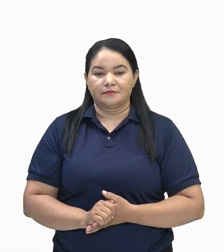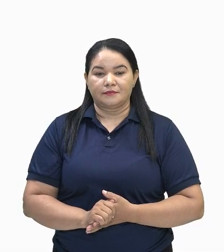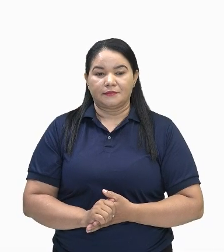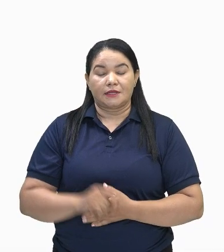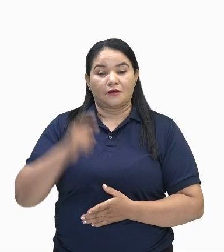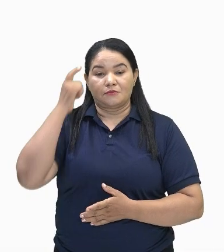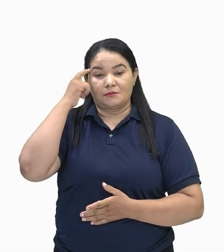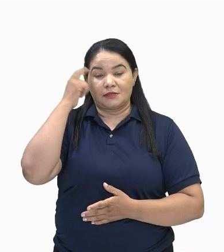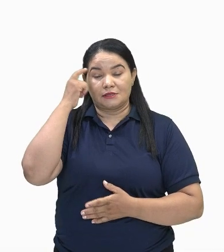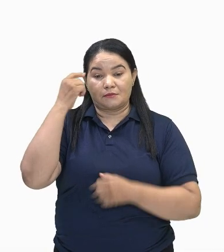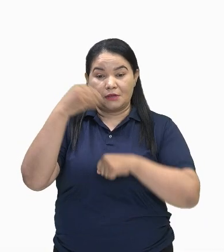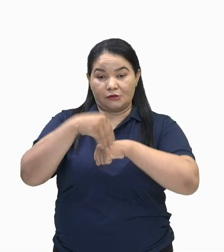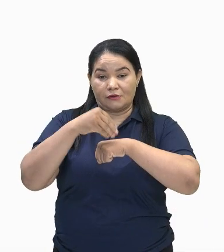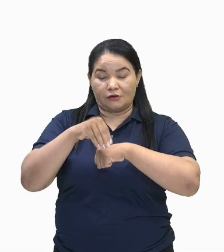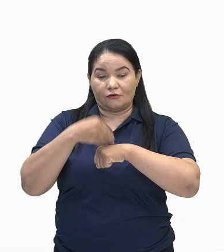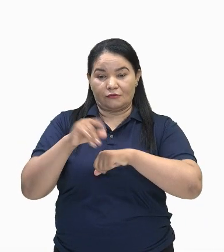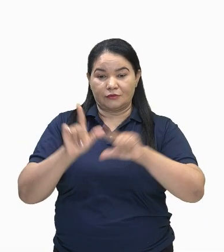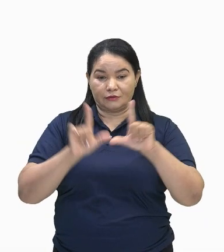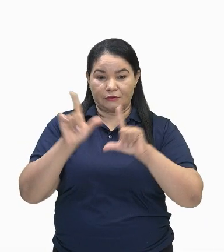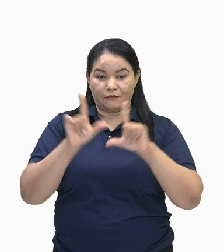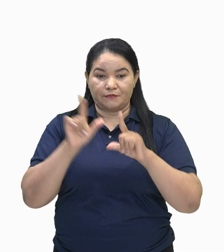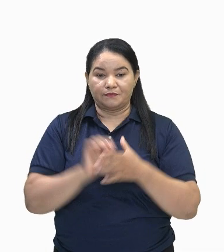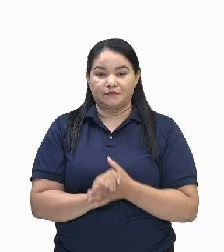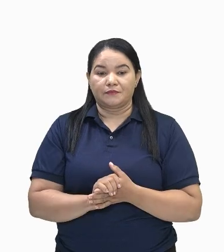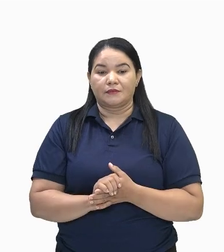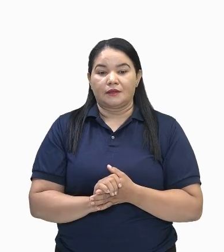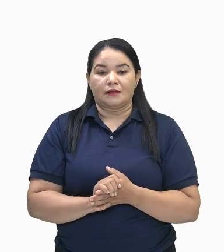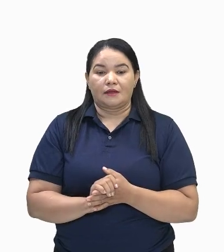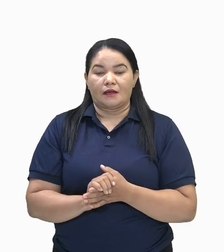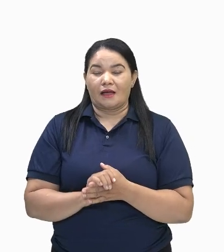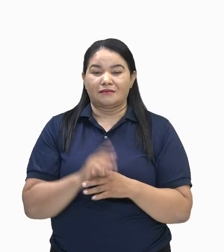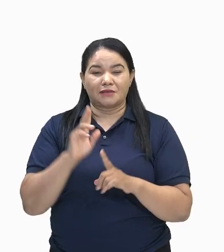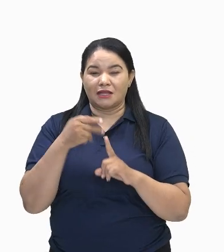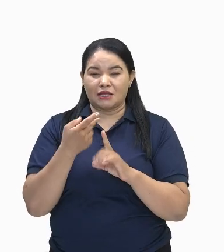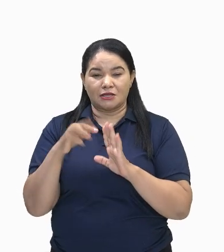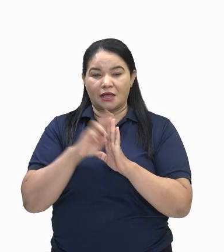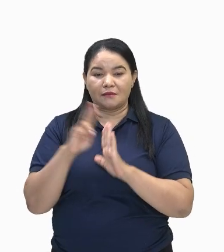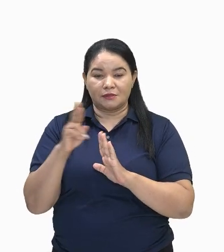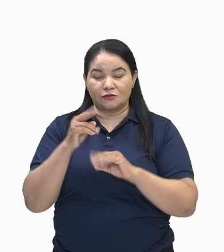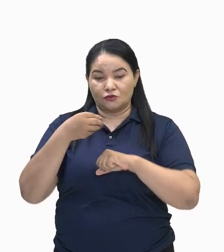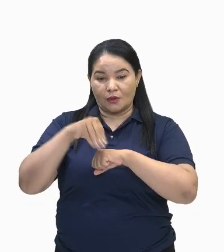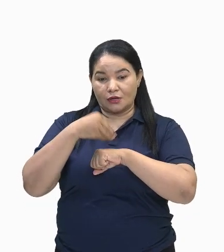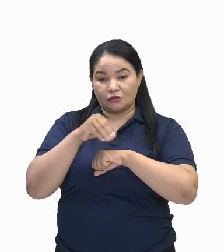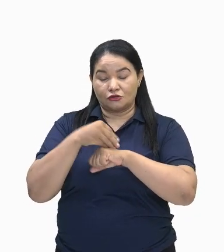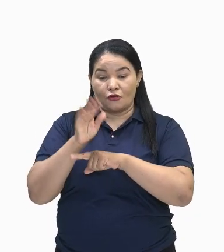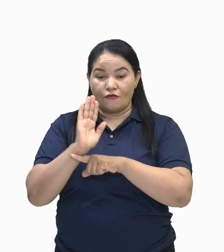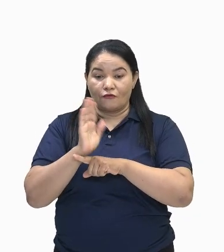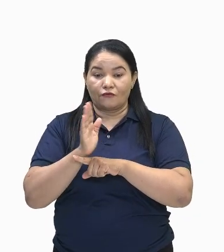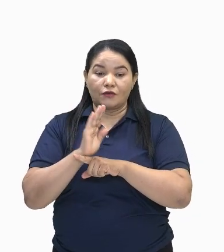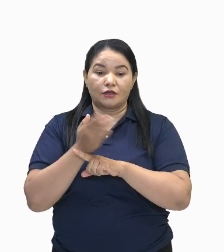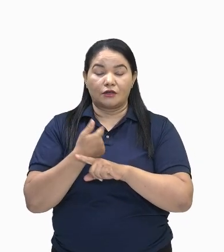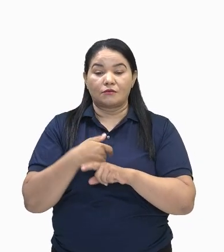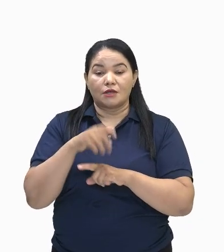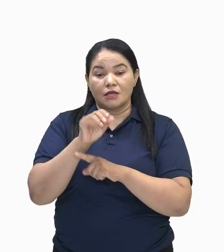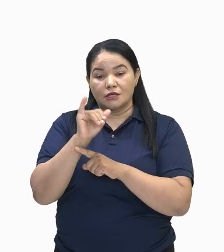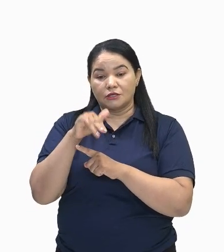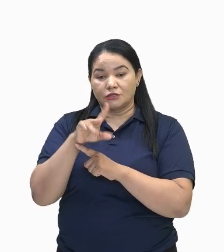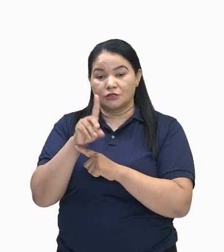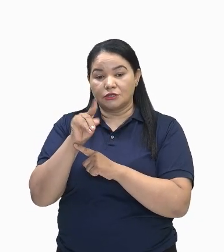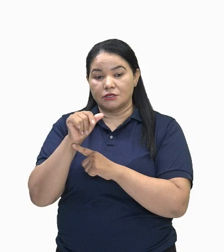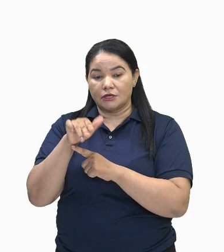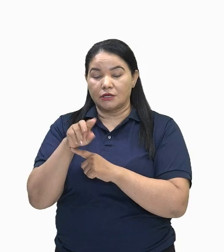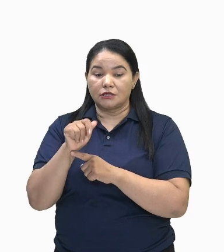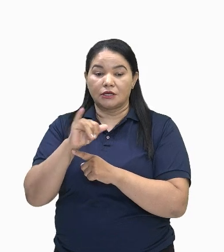Pensamento arqueológico nas telas. Muito além da representação da arqueologia em filmes como Indiana Jones,